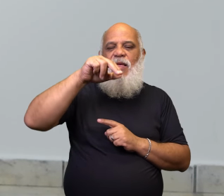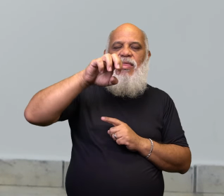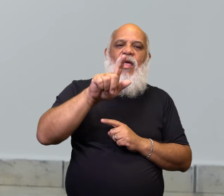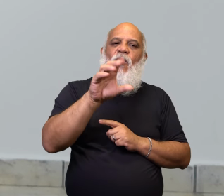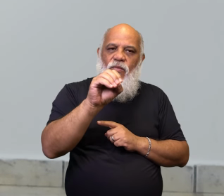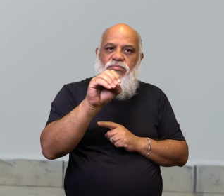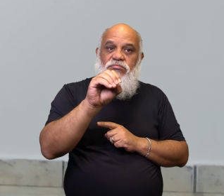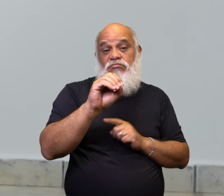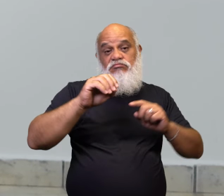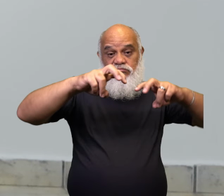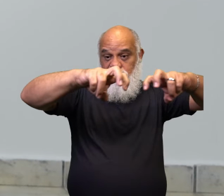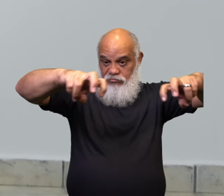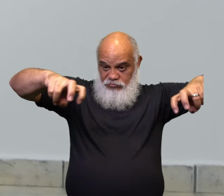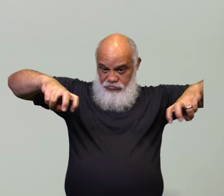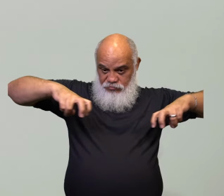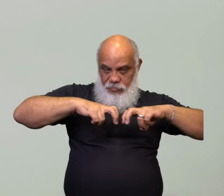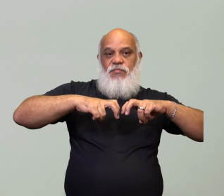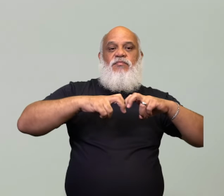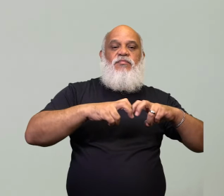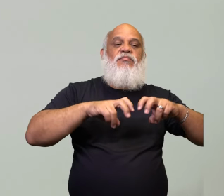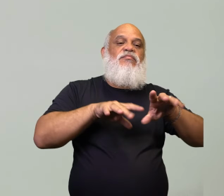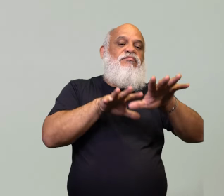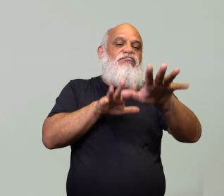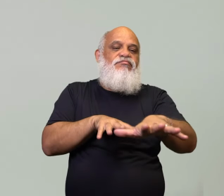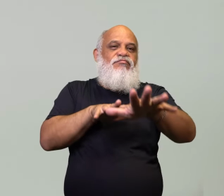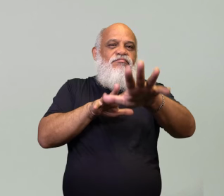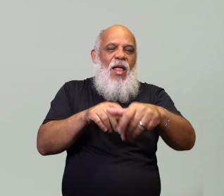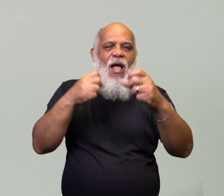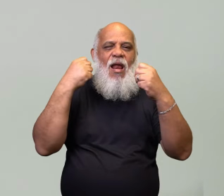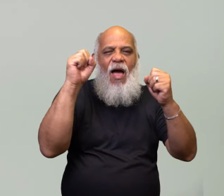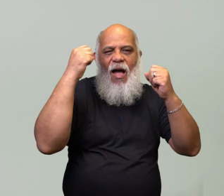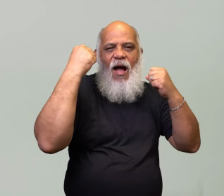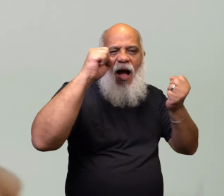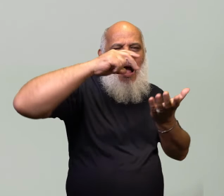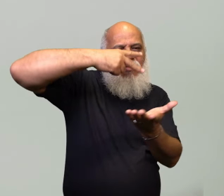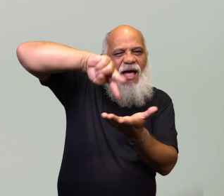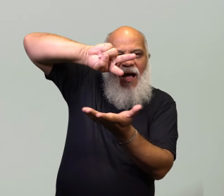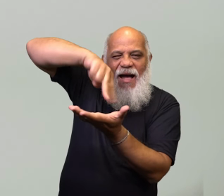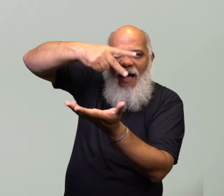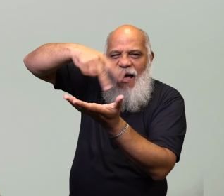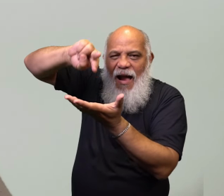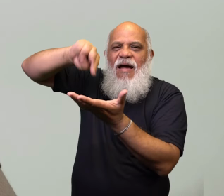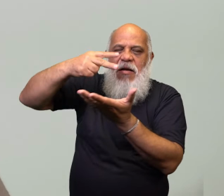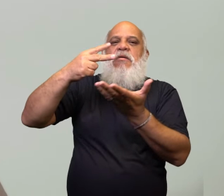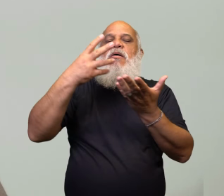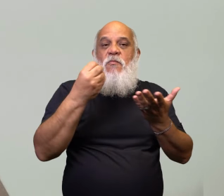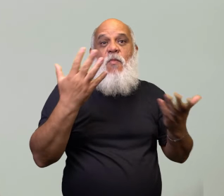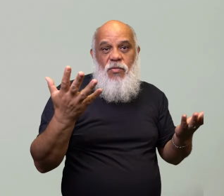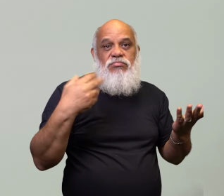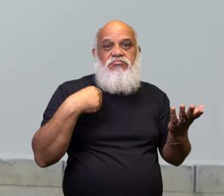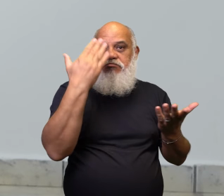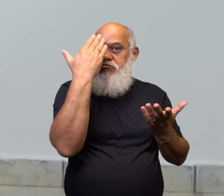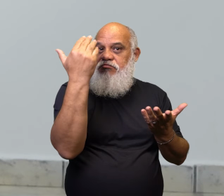aquelas voltas que tinha de dança, cara, nós começamos a fazer aquelas voltas de dança. E